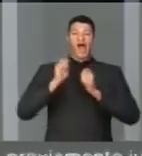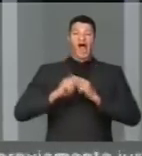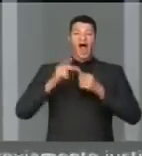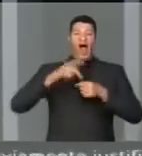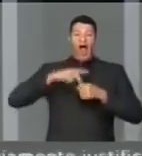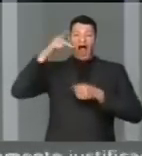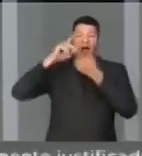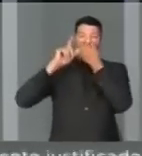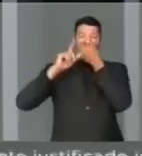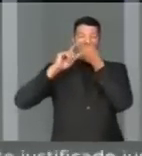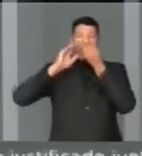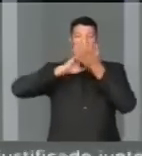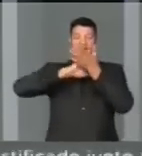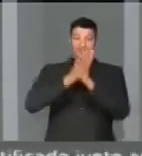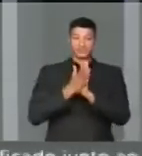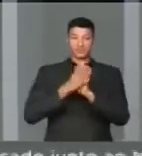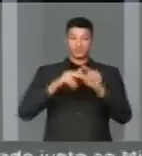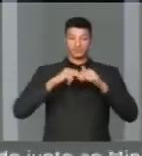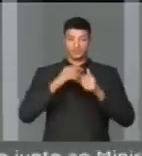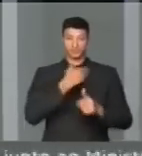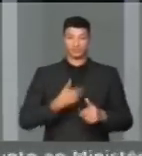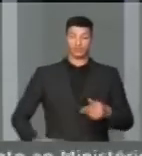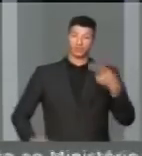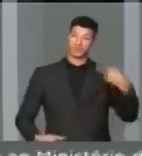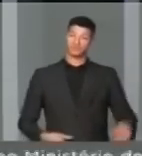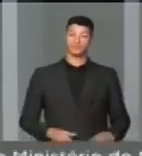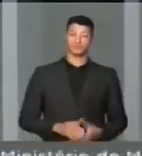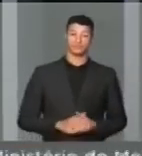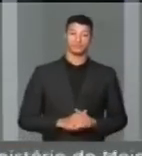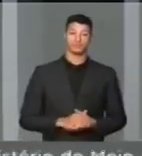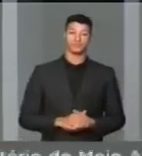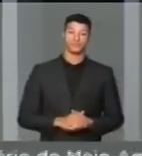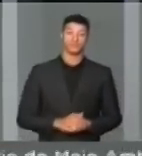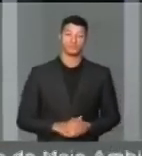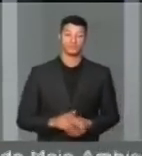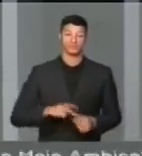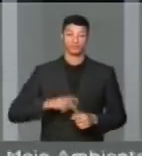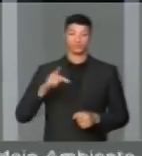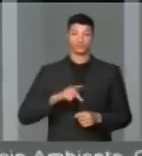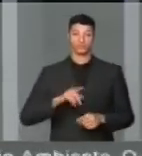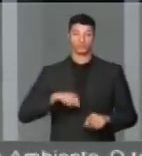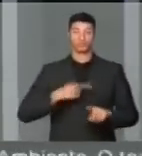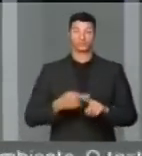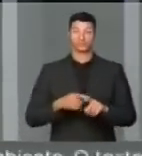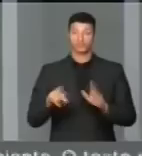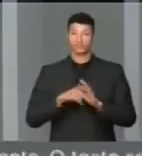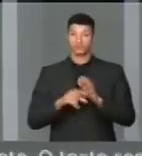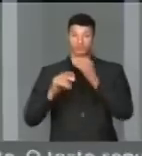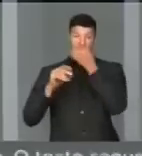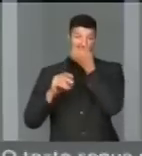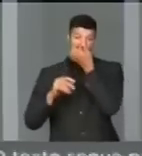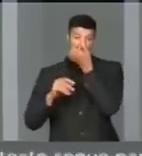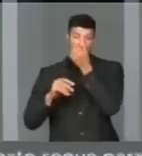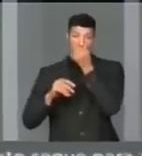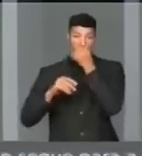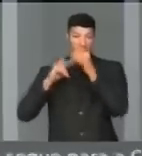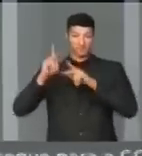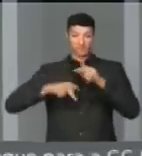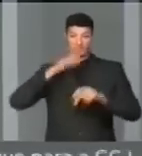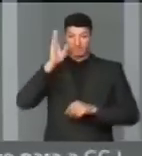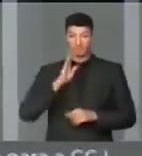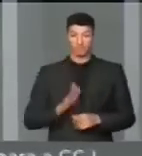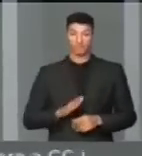Petrobras, destruída pelo governo dela? A Petrobras é o maior patrimônio, orgulho do povo